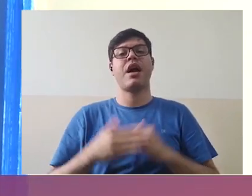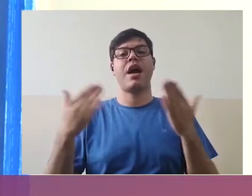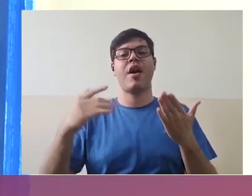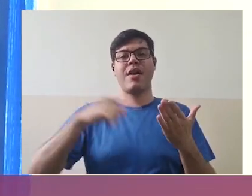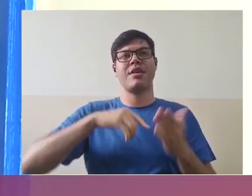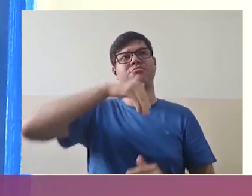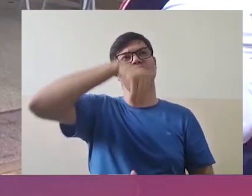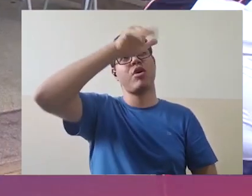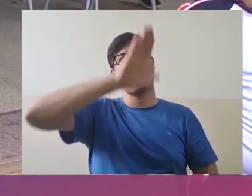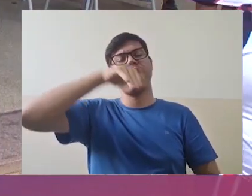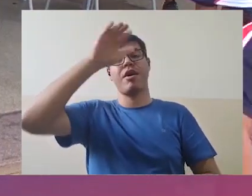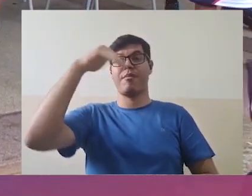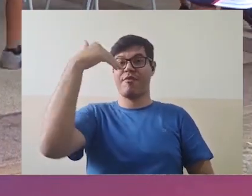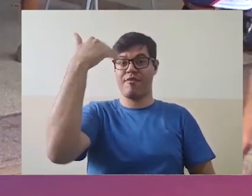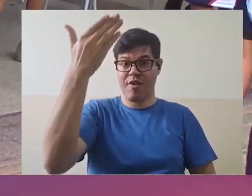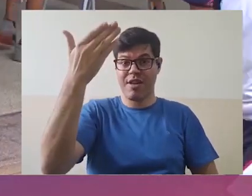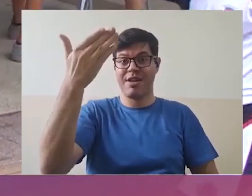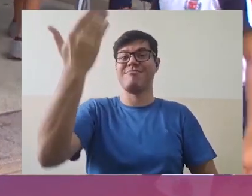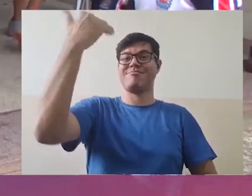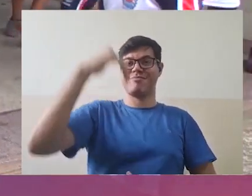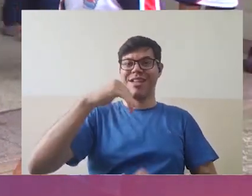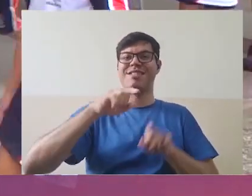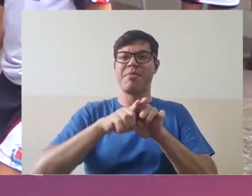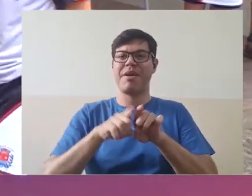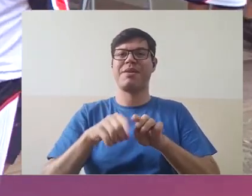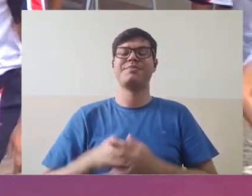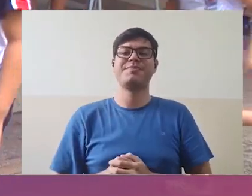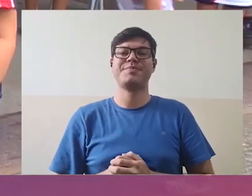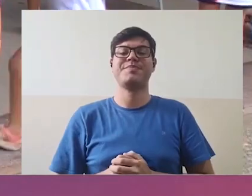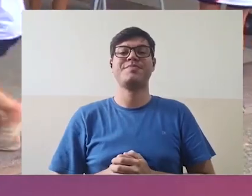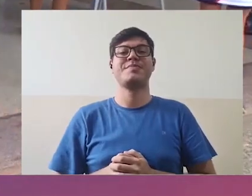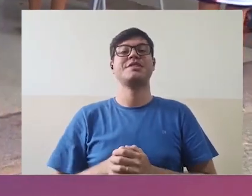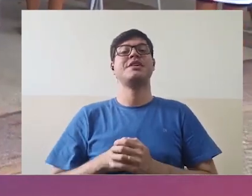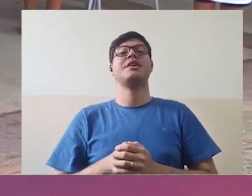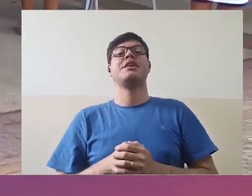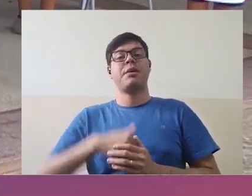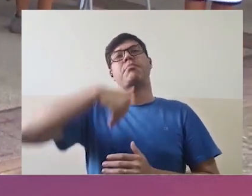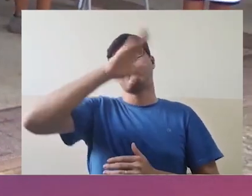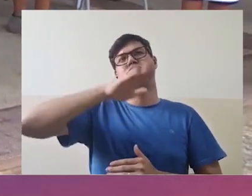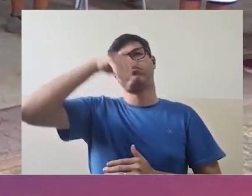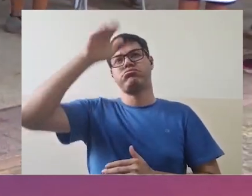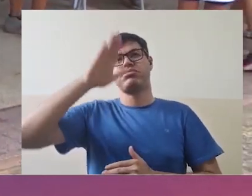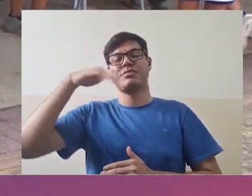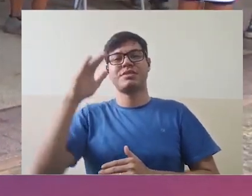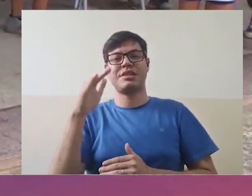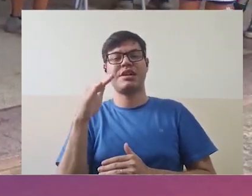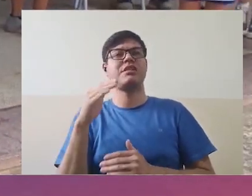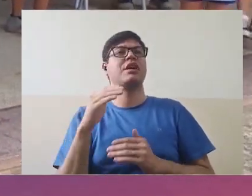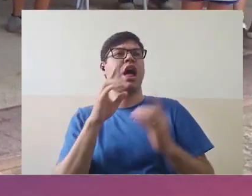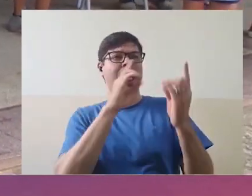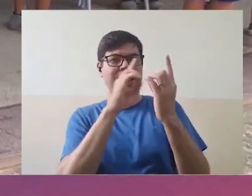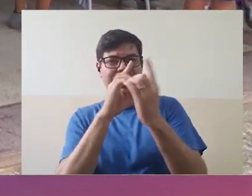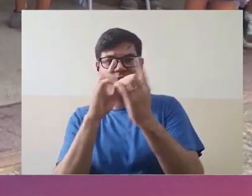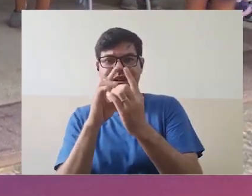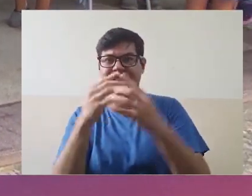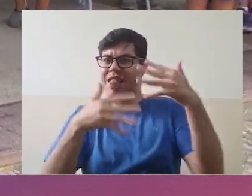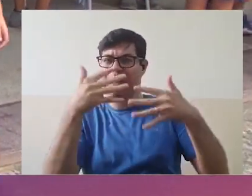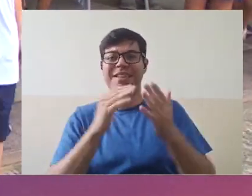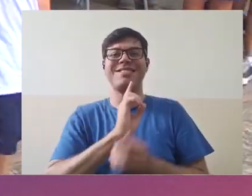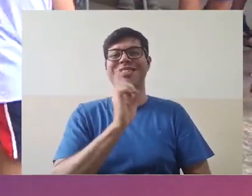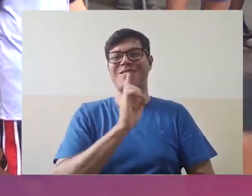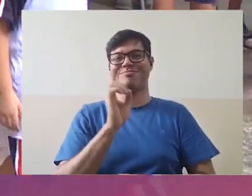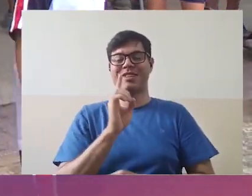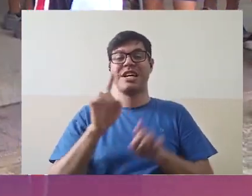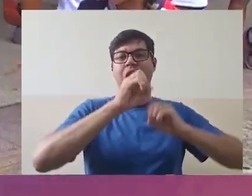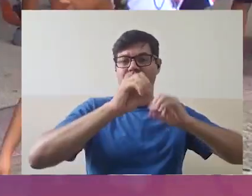e interna. A escola organizou a pintura de forma que não atrapalhe o atendimento, né, pedagógico das crianças, então a diretora